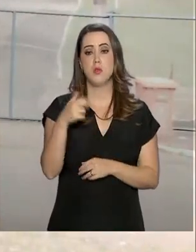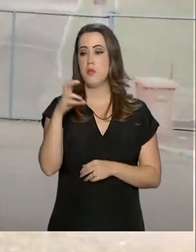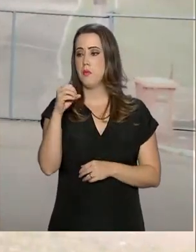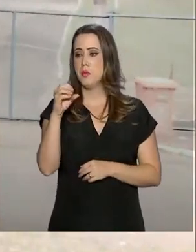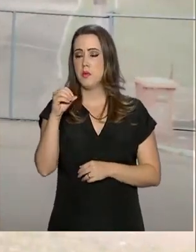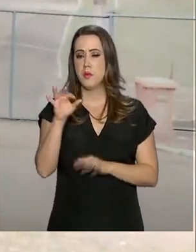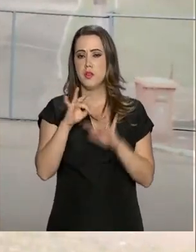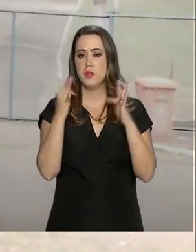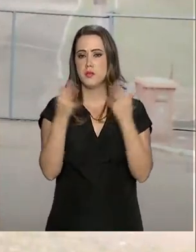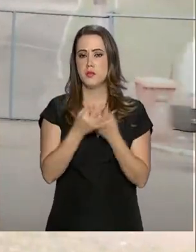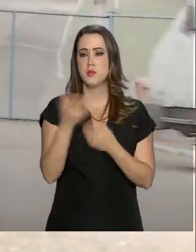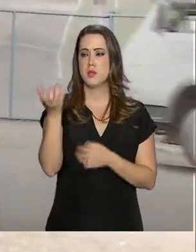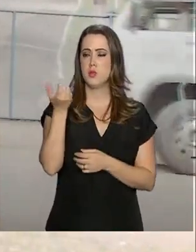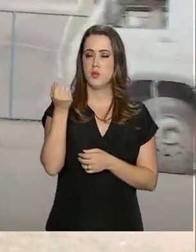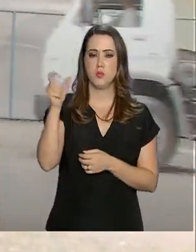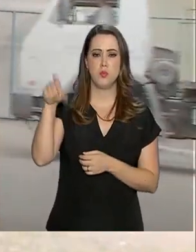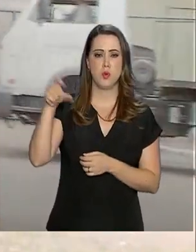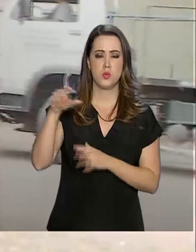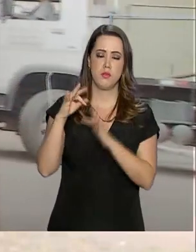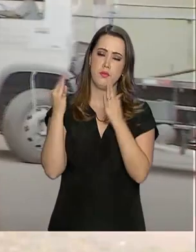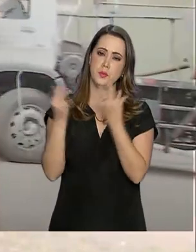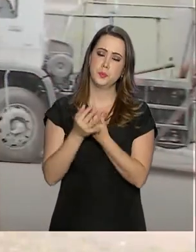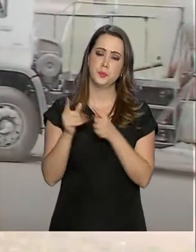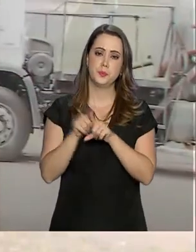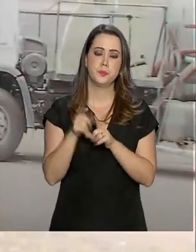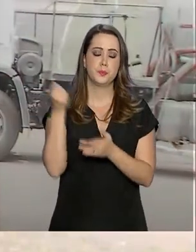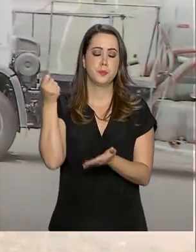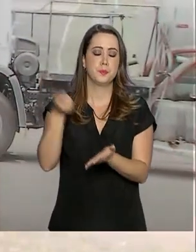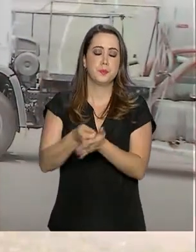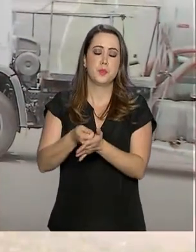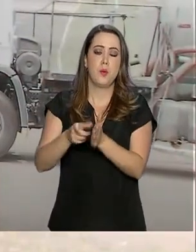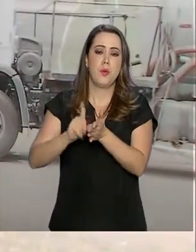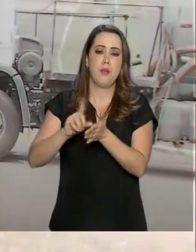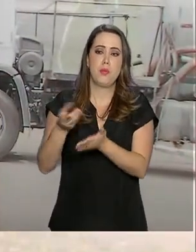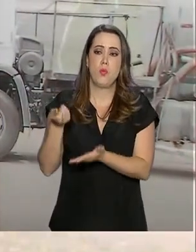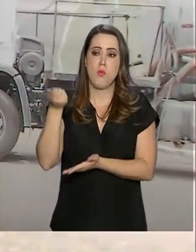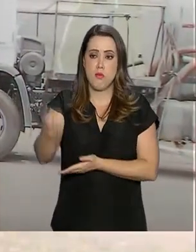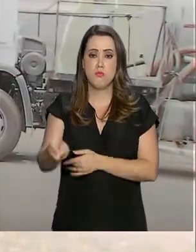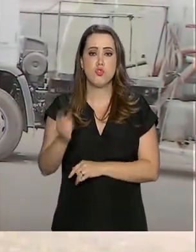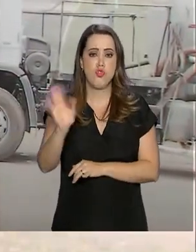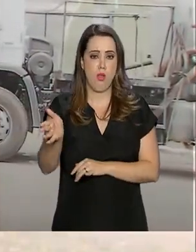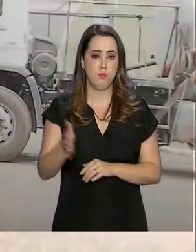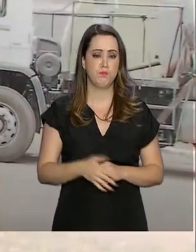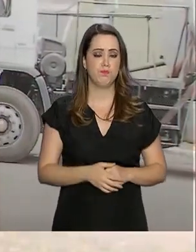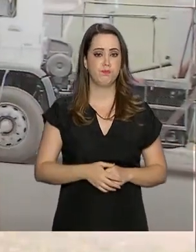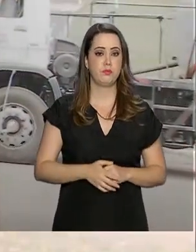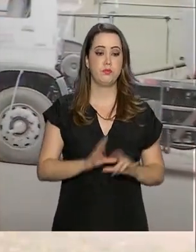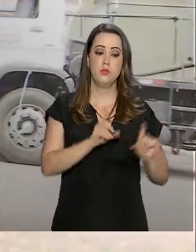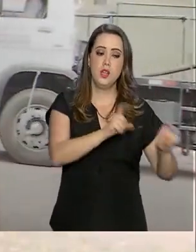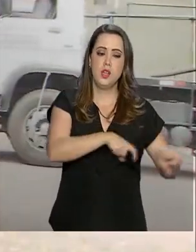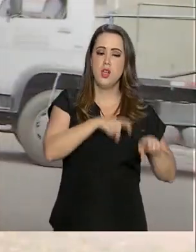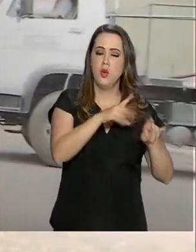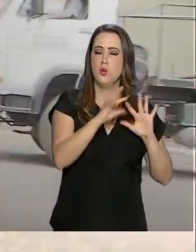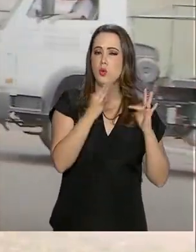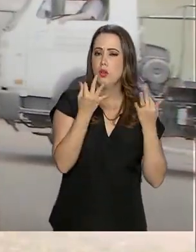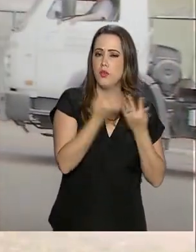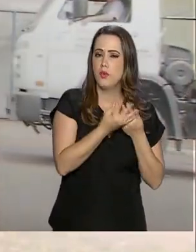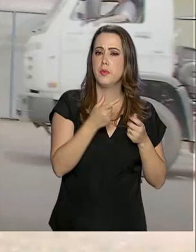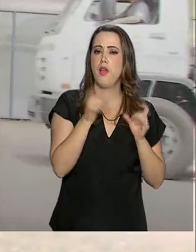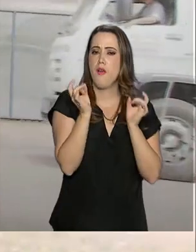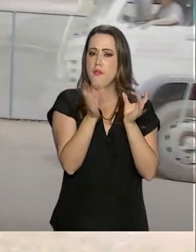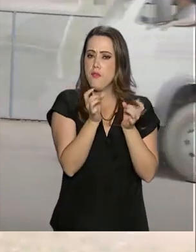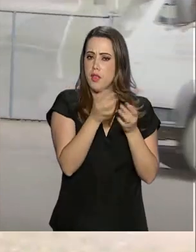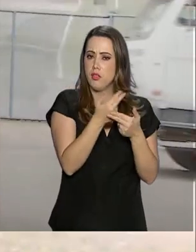famílias que recebem o Bolsa Família no município terão o pagamento antecipado. Já os pequenos agricultores terão a venda